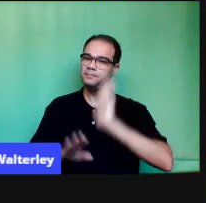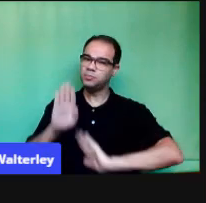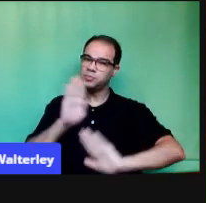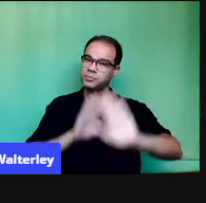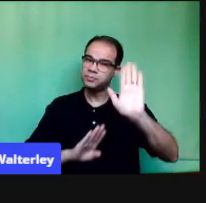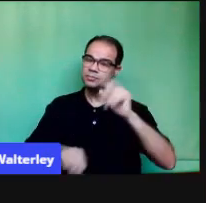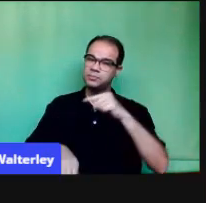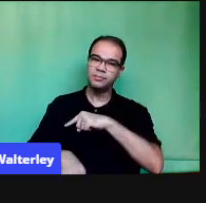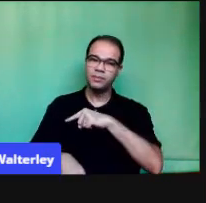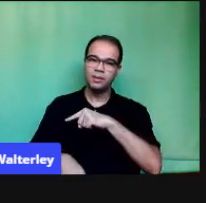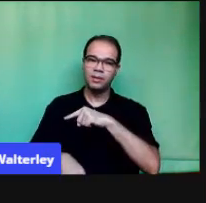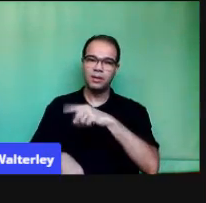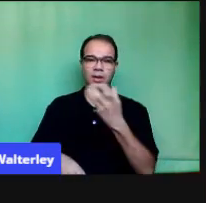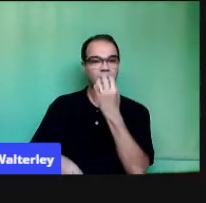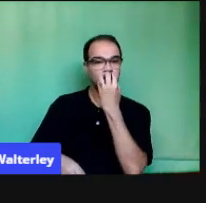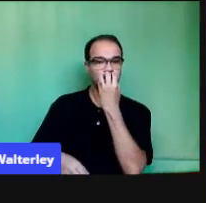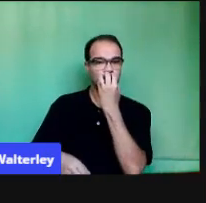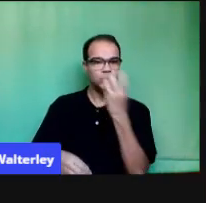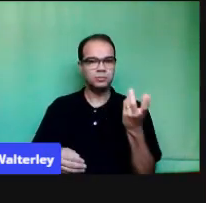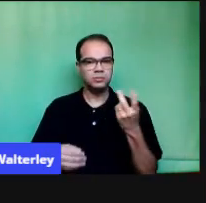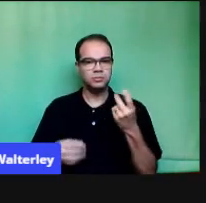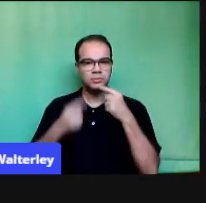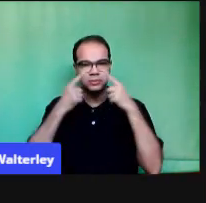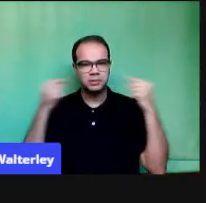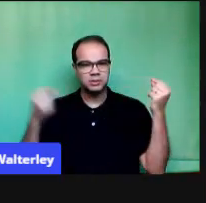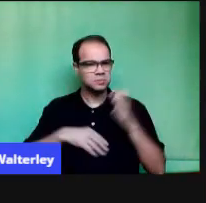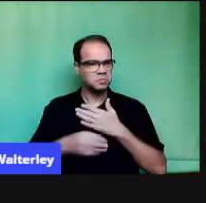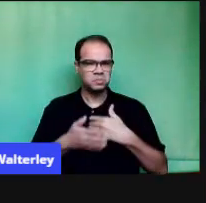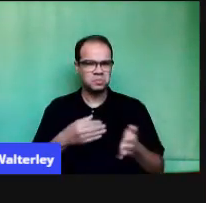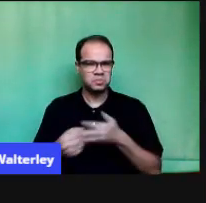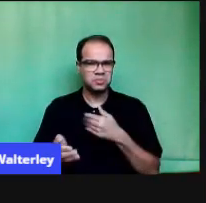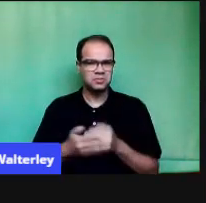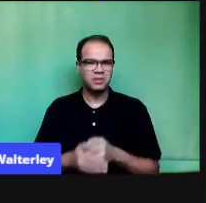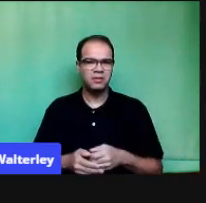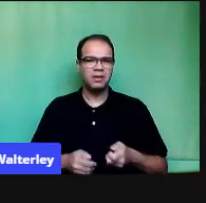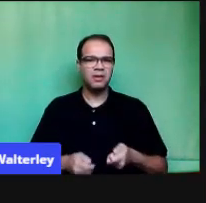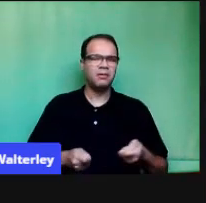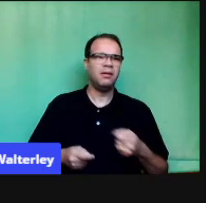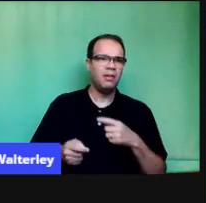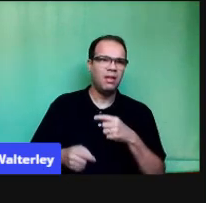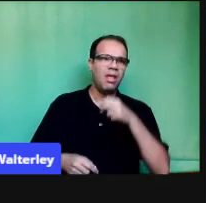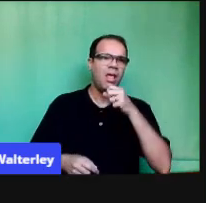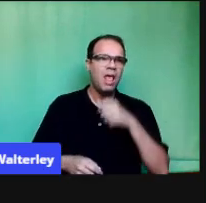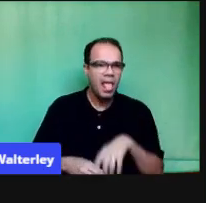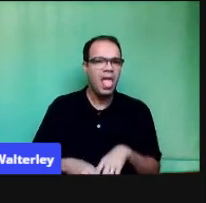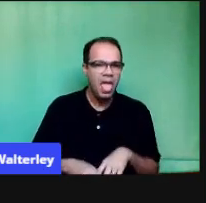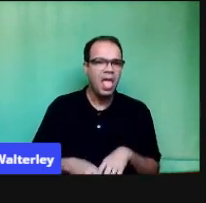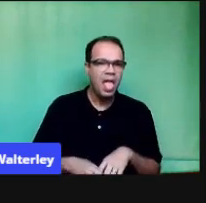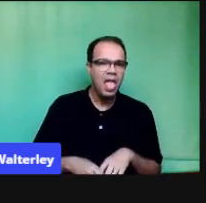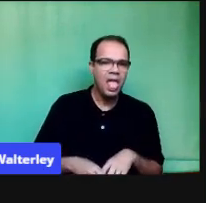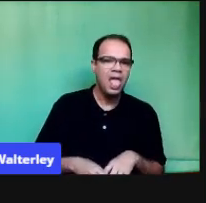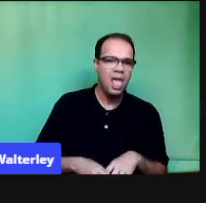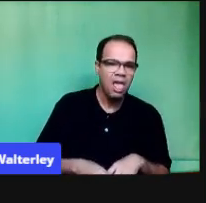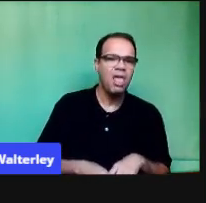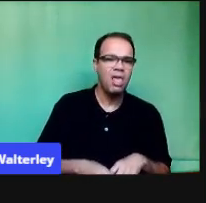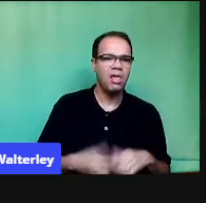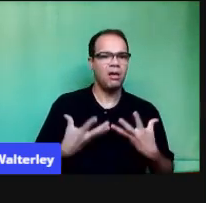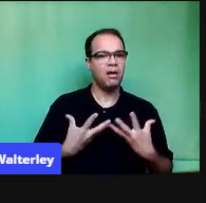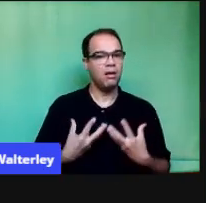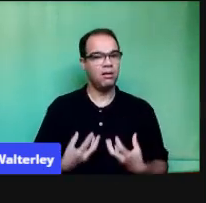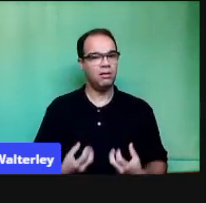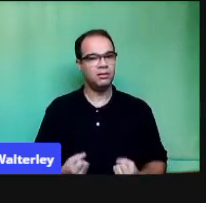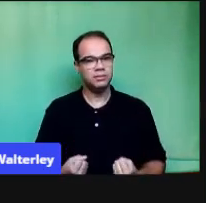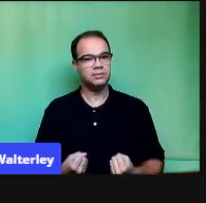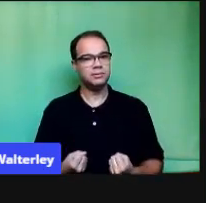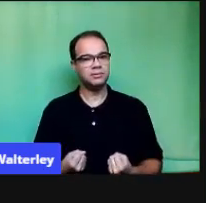são patas queimadas. É importante a gente trabalhar isso com as crianças, né? Que elas devem brincar sim com seus animais, mas elas têm que prestar atenção